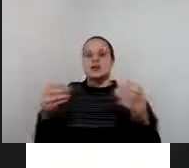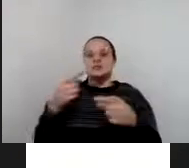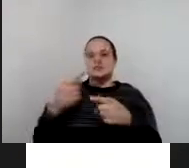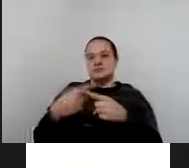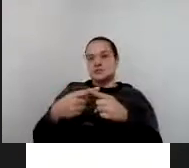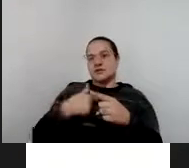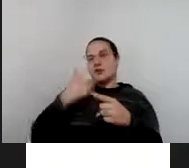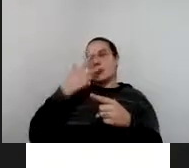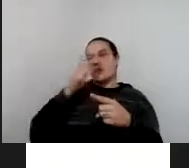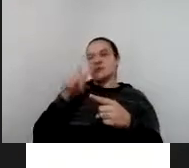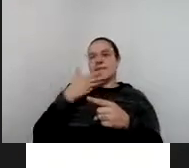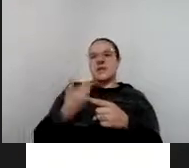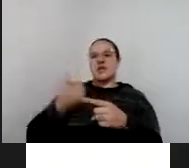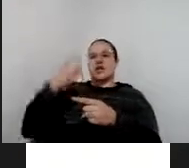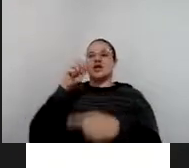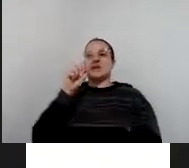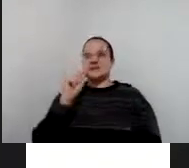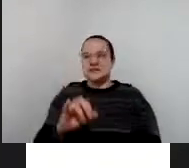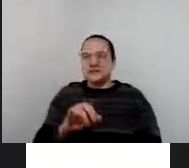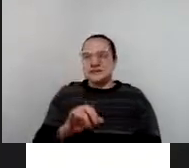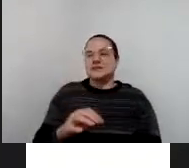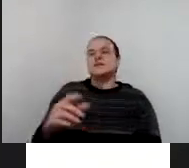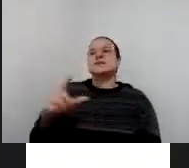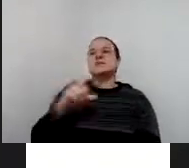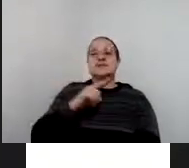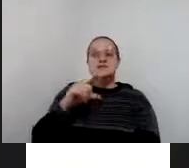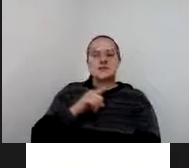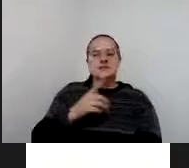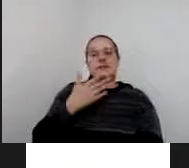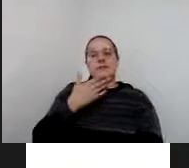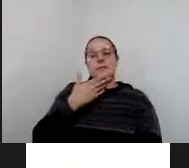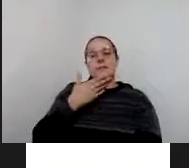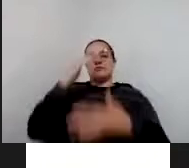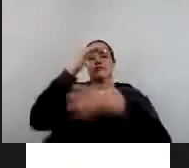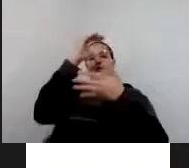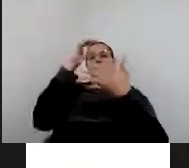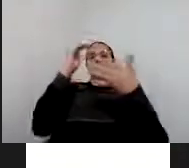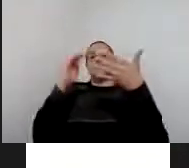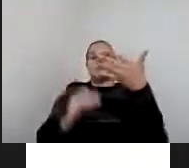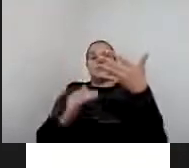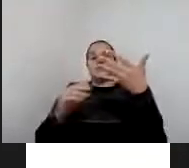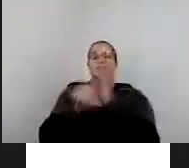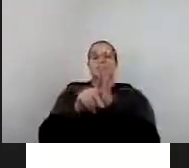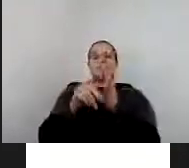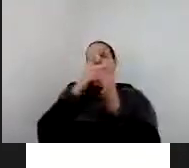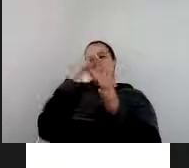mais efetiva se ela tivesse uma pontuação das deficiências. Então, por exemplo, uma pessoa que